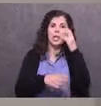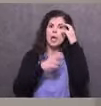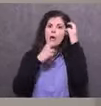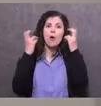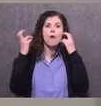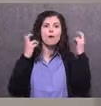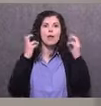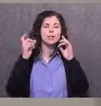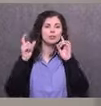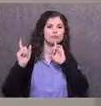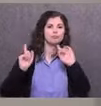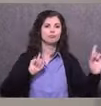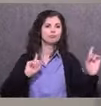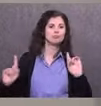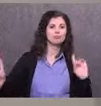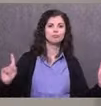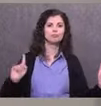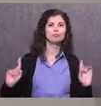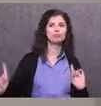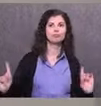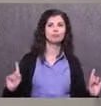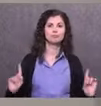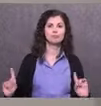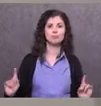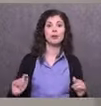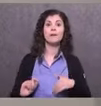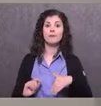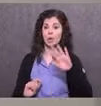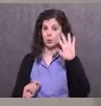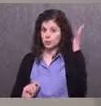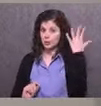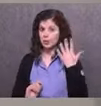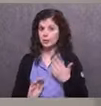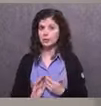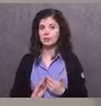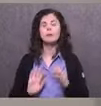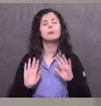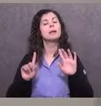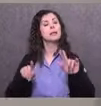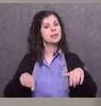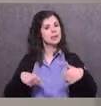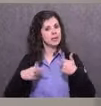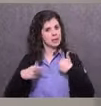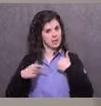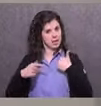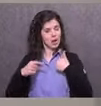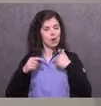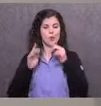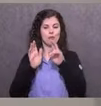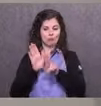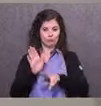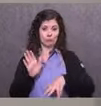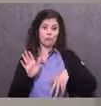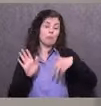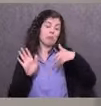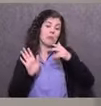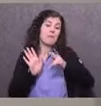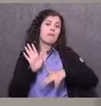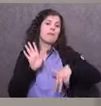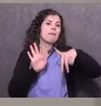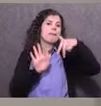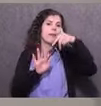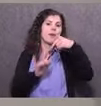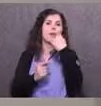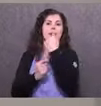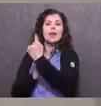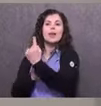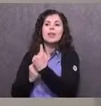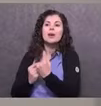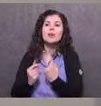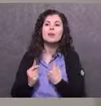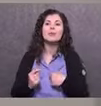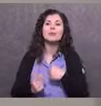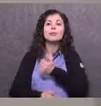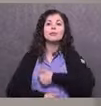rebanho. Mas depois de ressuscitar, preceder-vos-ei a caminho da